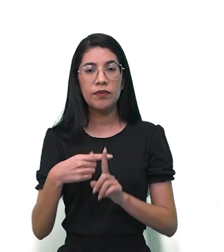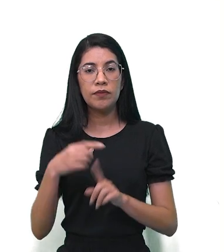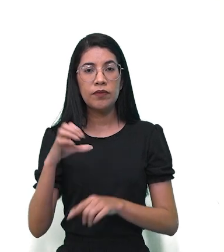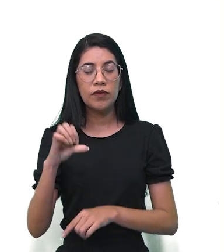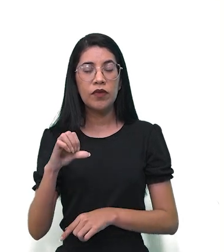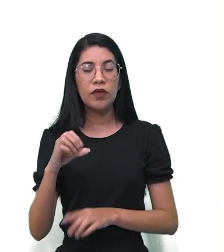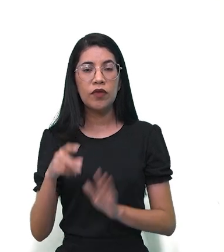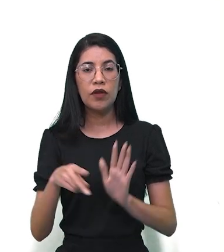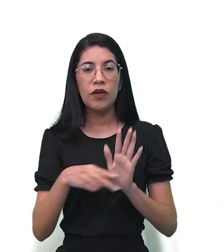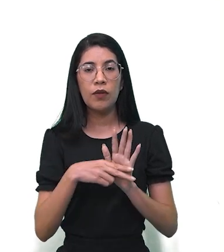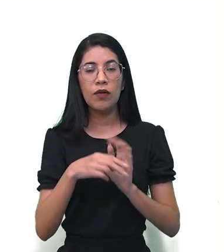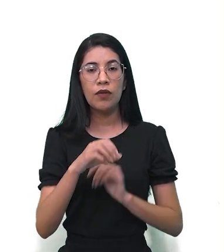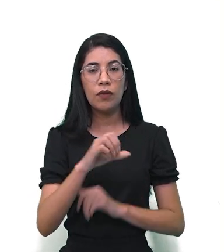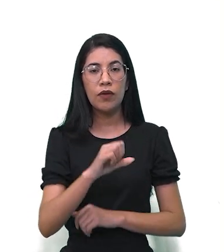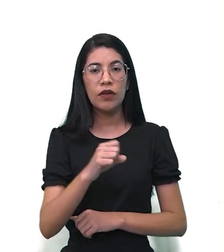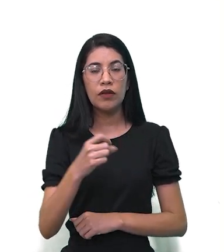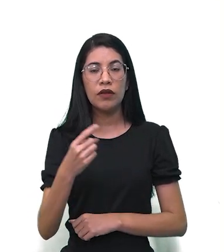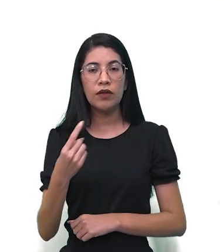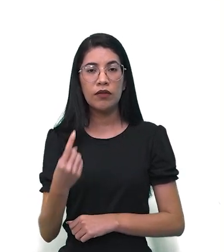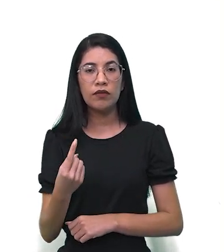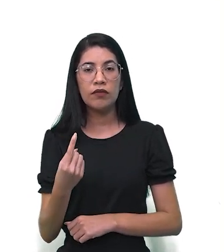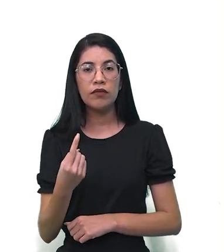em 81.